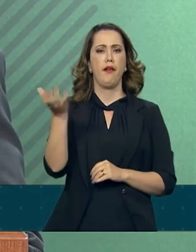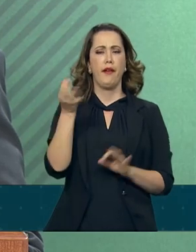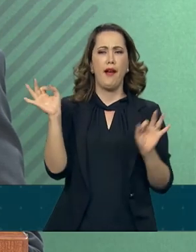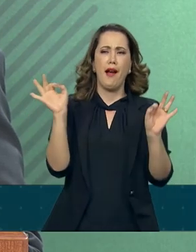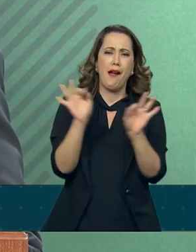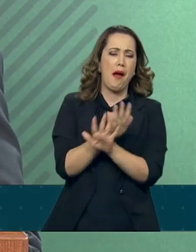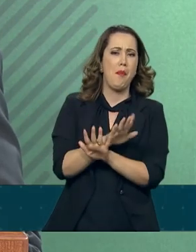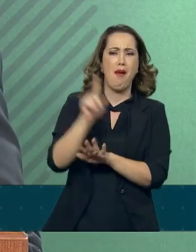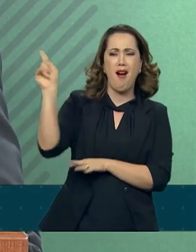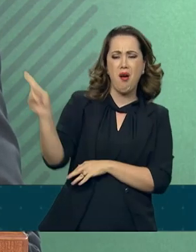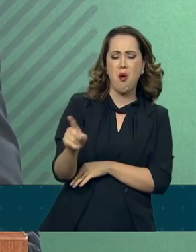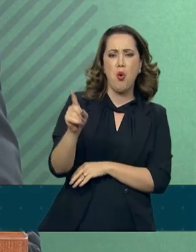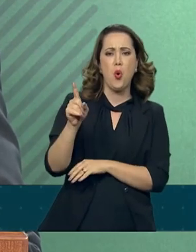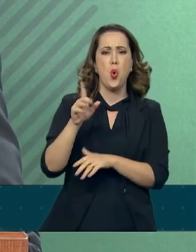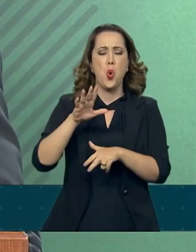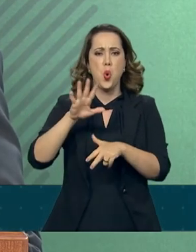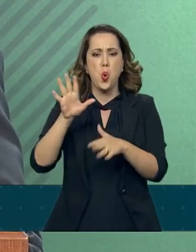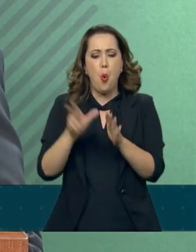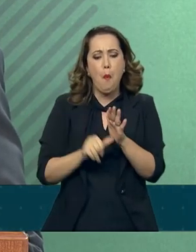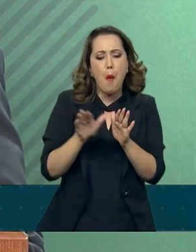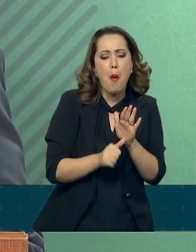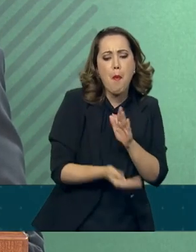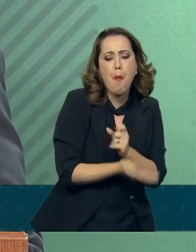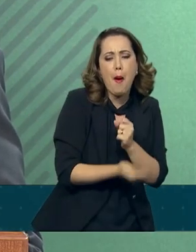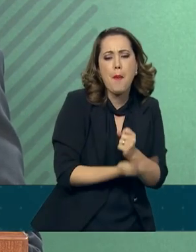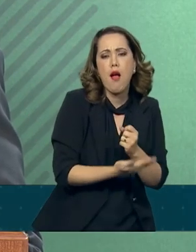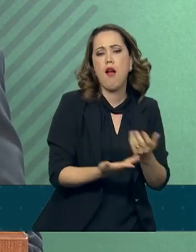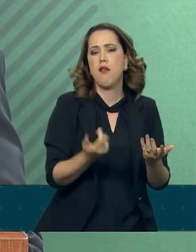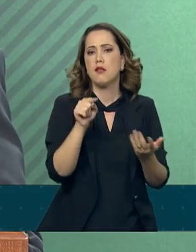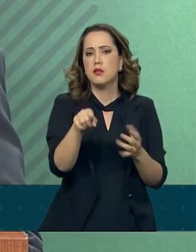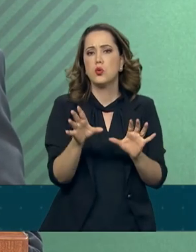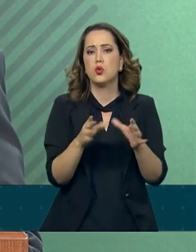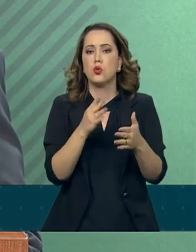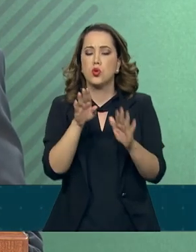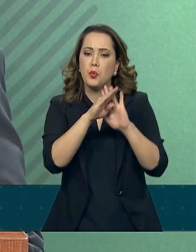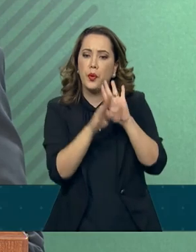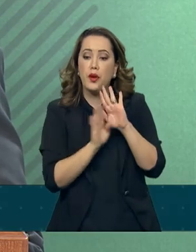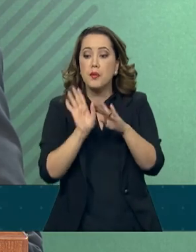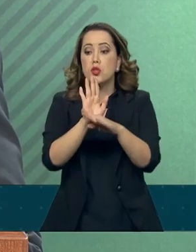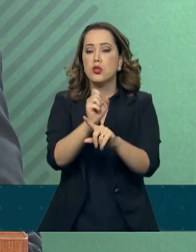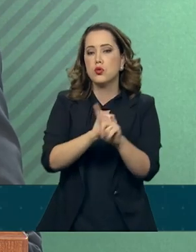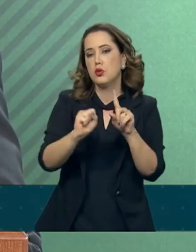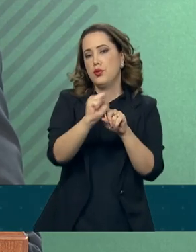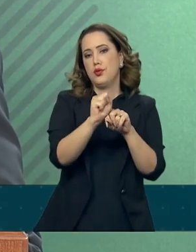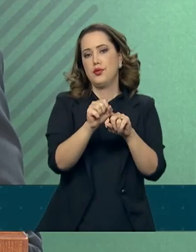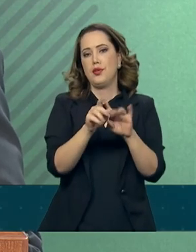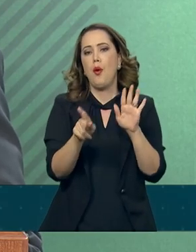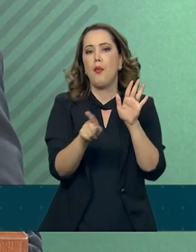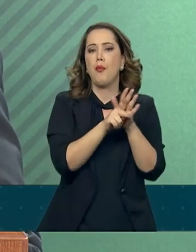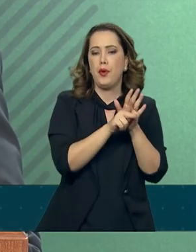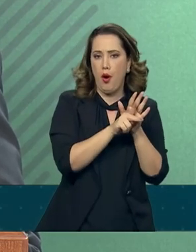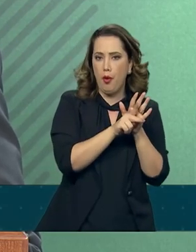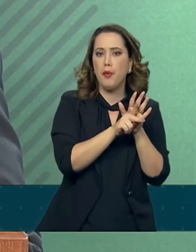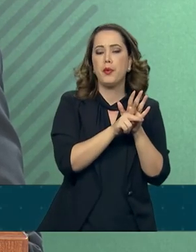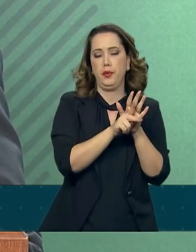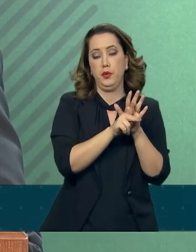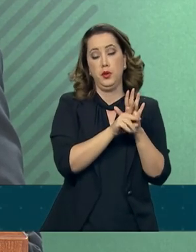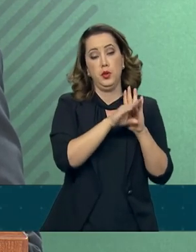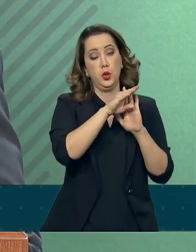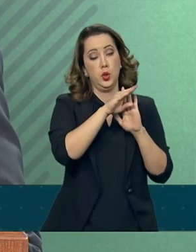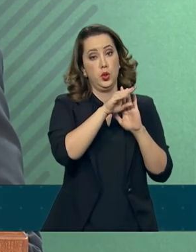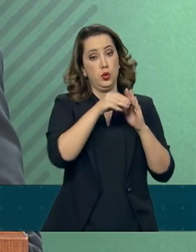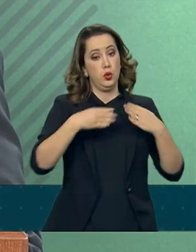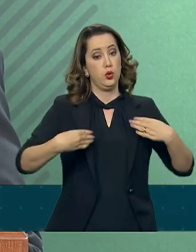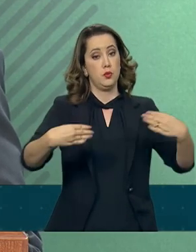programas sociais administrados pelo ministério nesse sentido desde o início do ano mais de 11